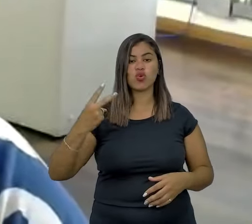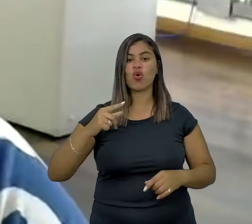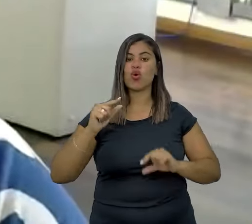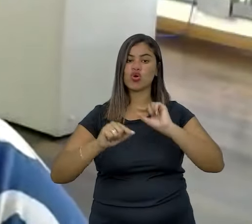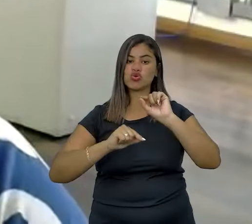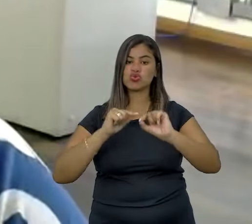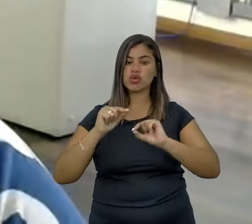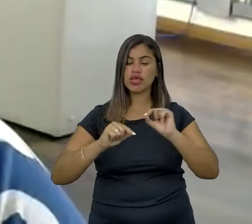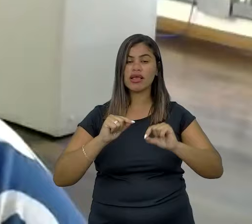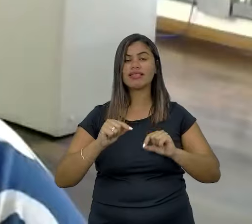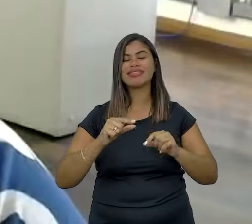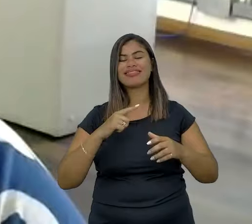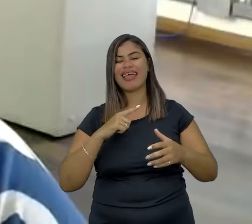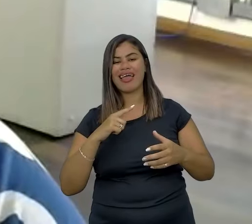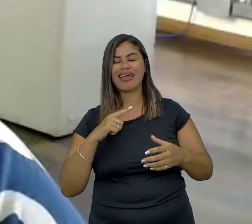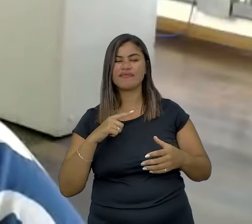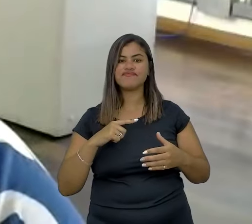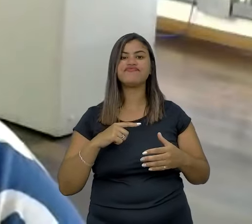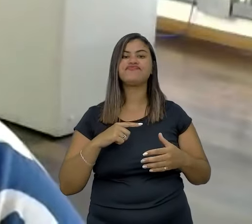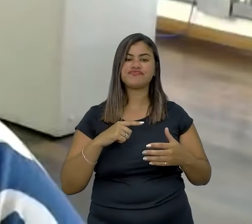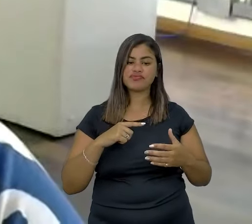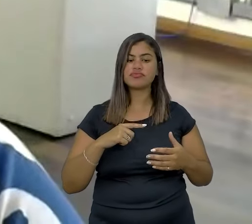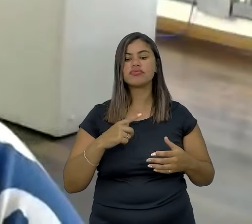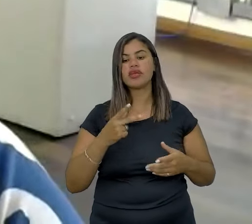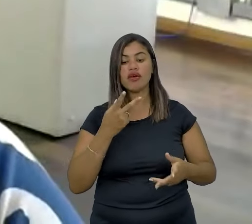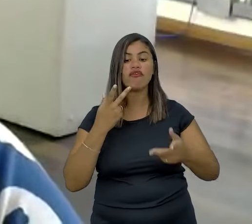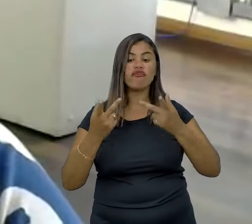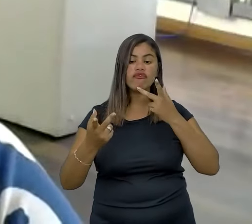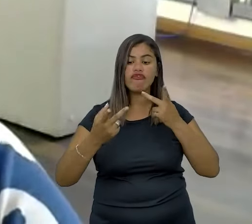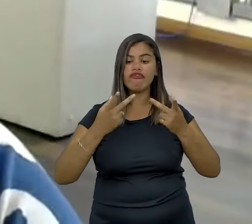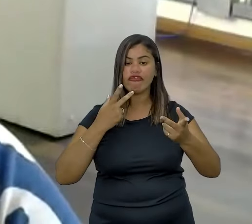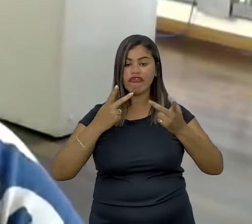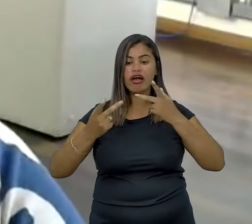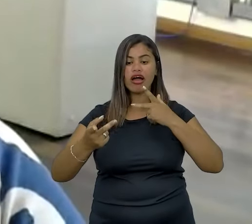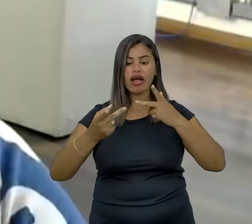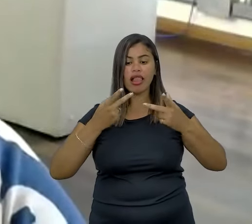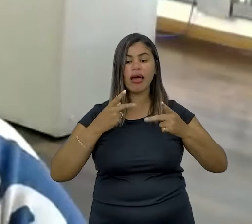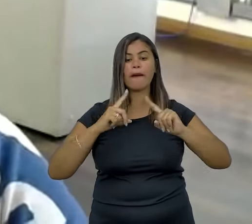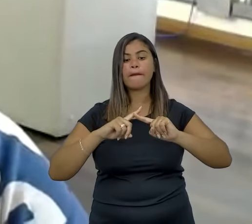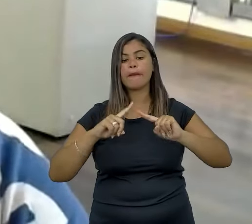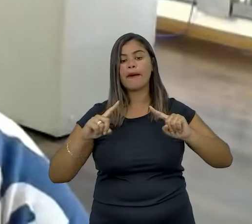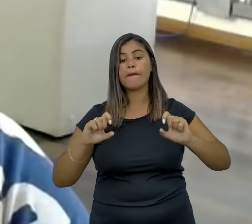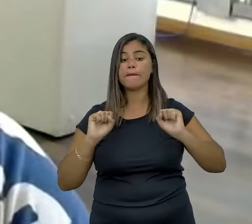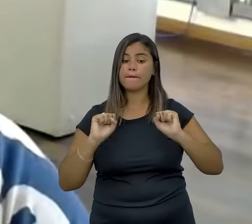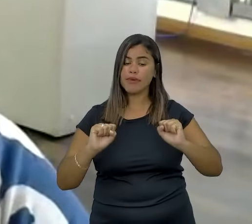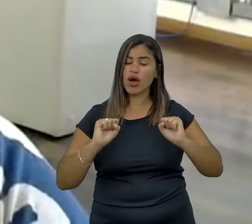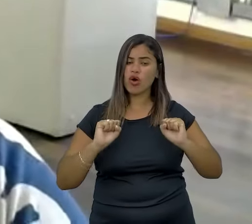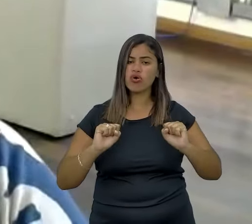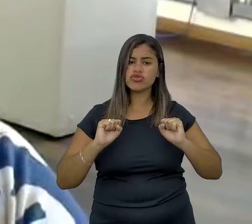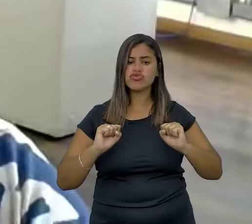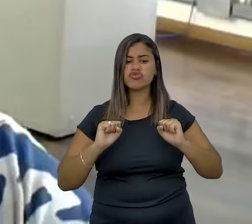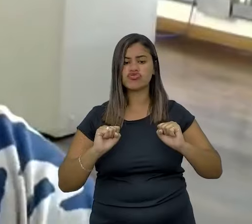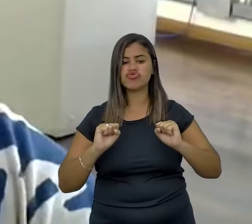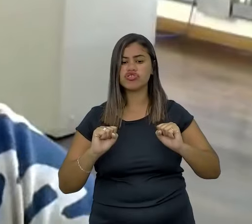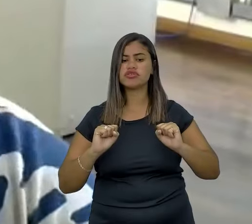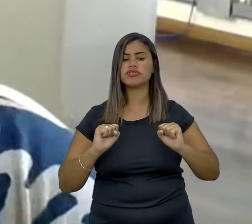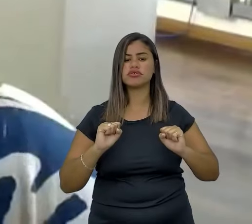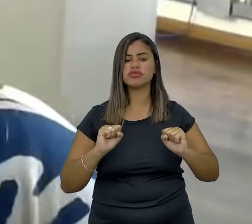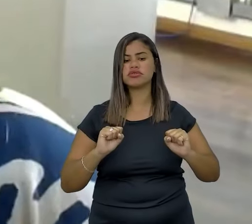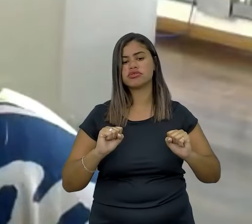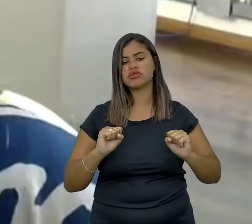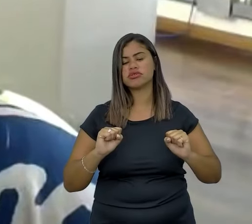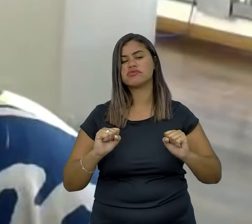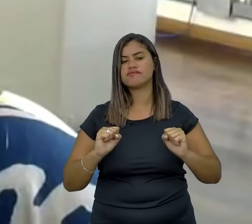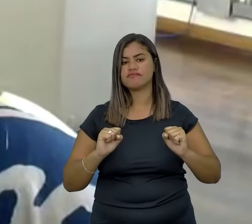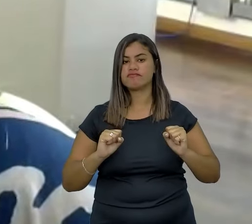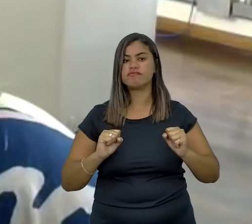que ainda é dirigida para frente, mas pode ser produzida, né? Se elas